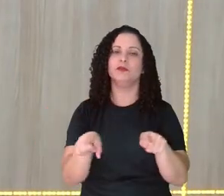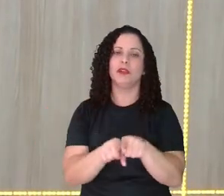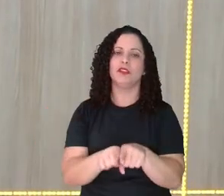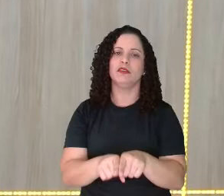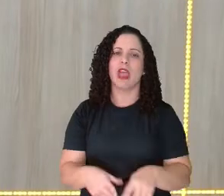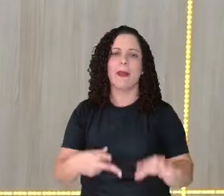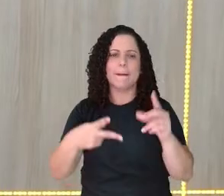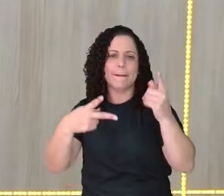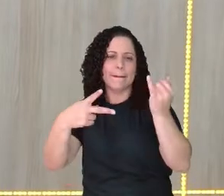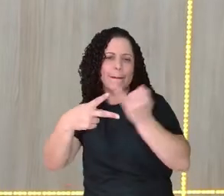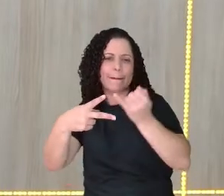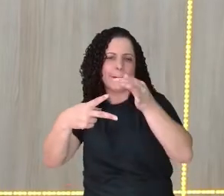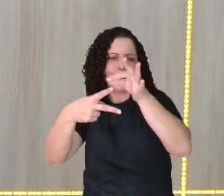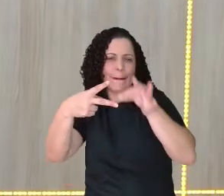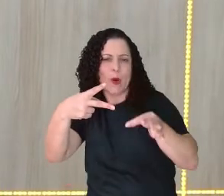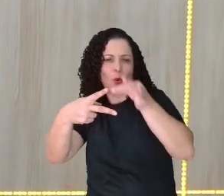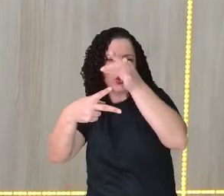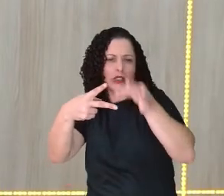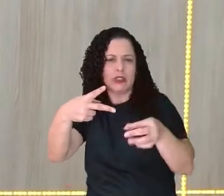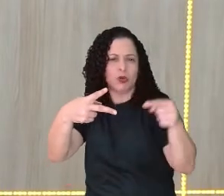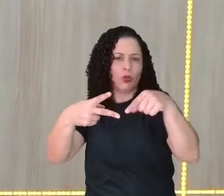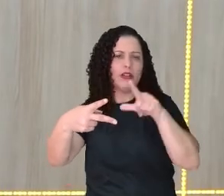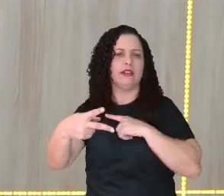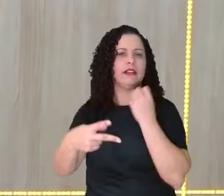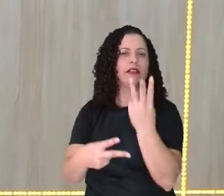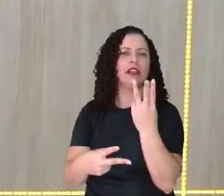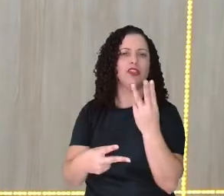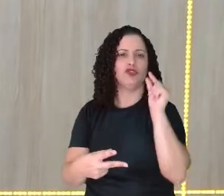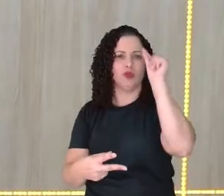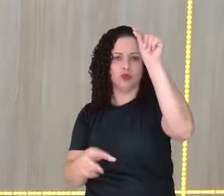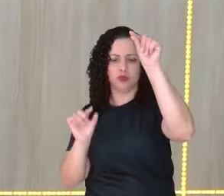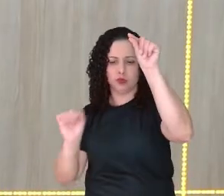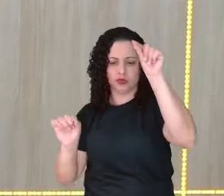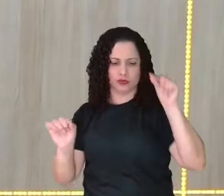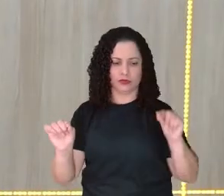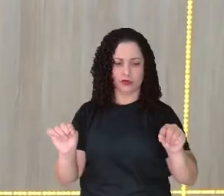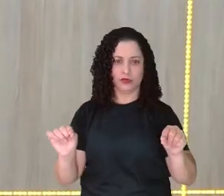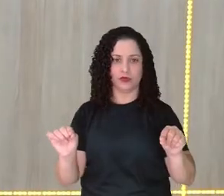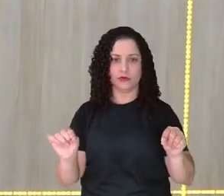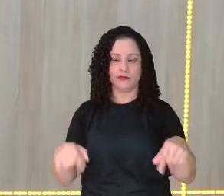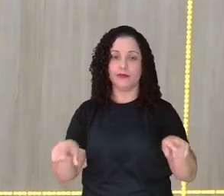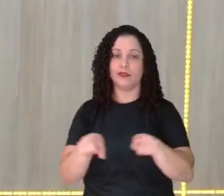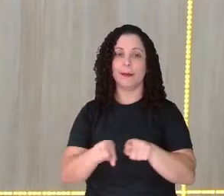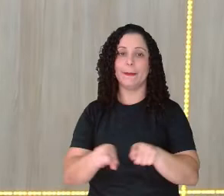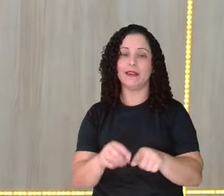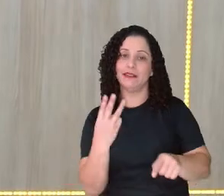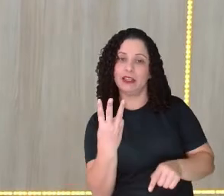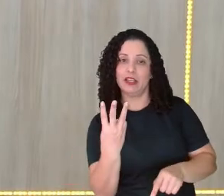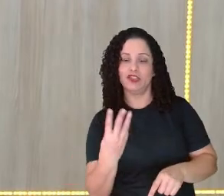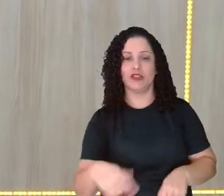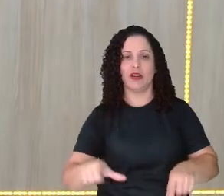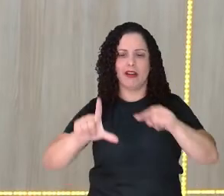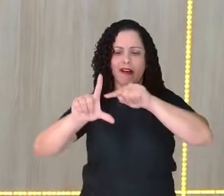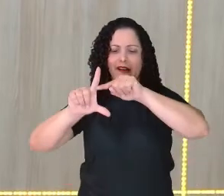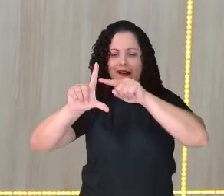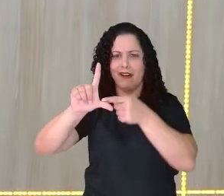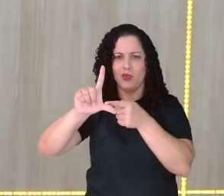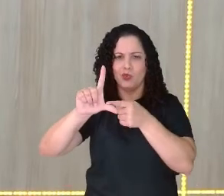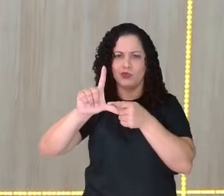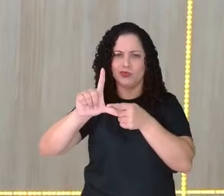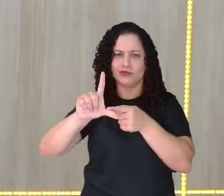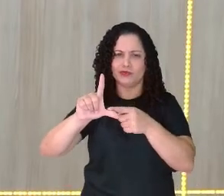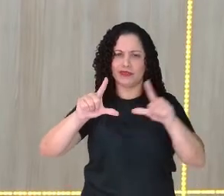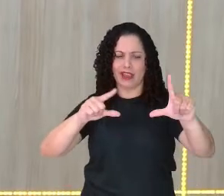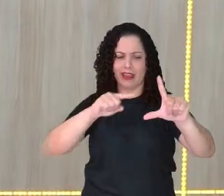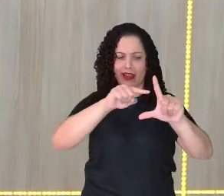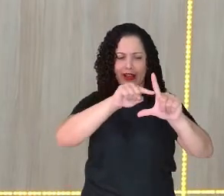polígono e a gente viu que esse polígono ele tem 3 lados, 3 vértices e 3 ângulos. Será que isso se